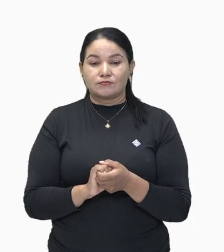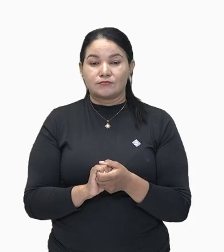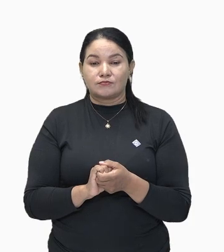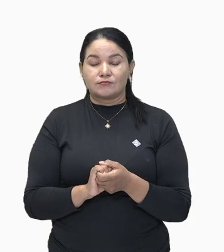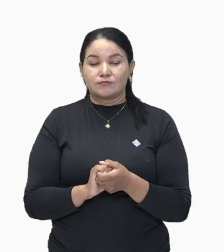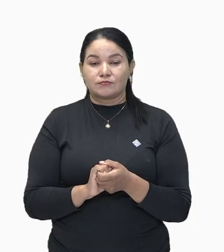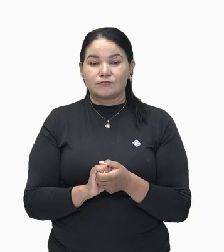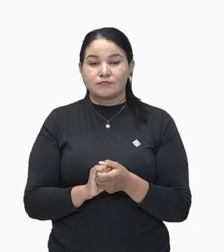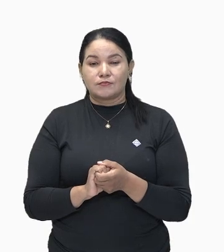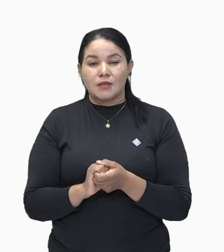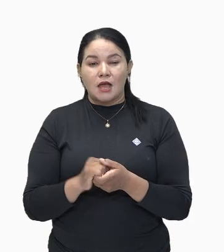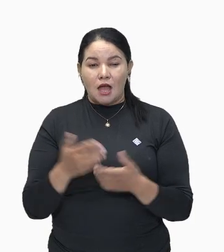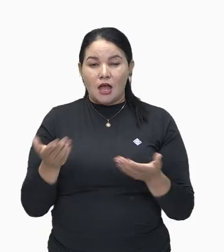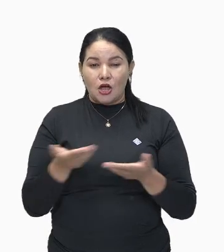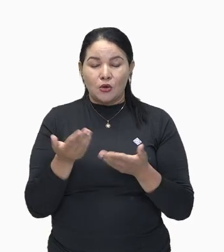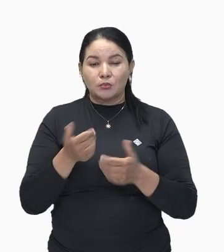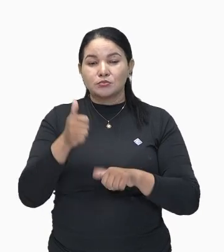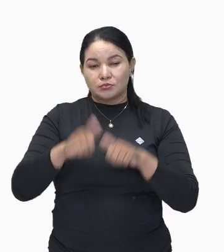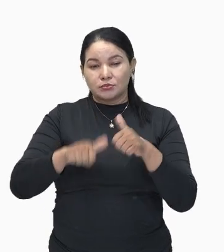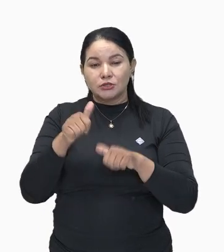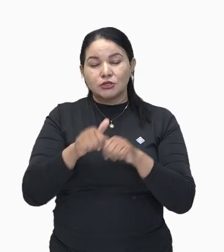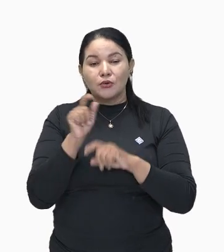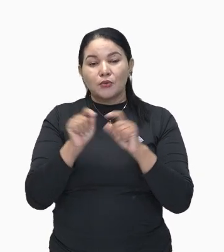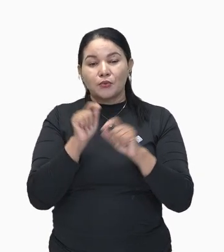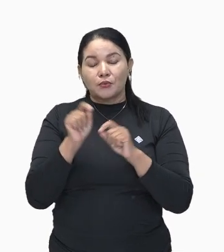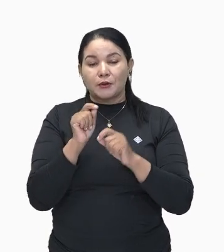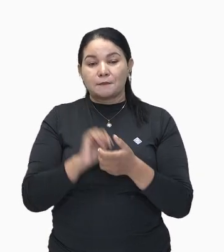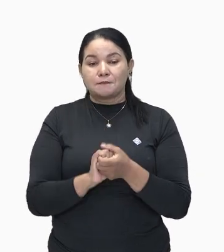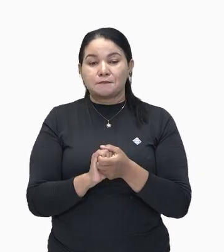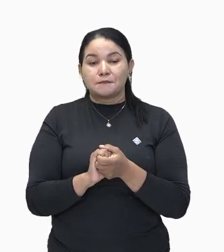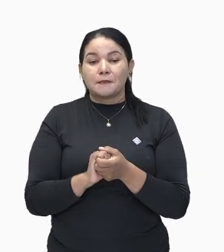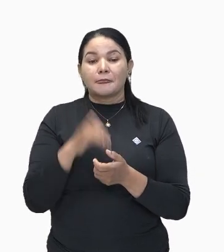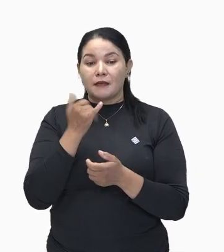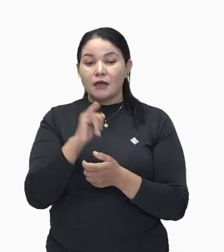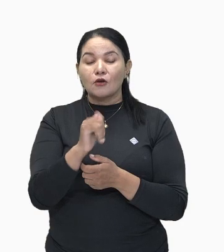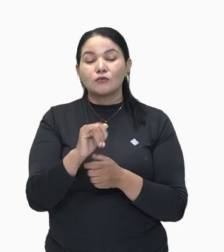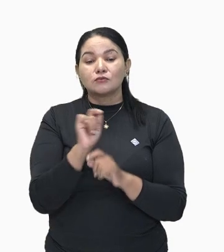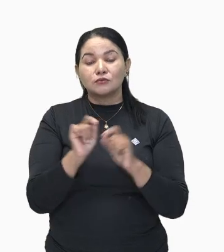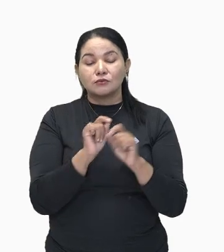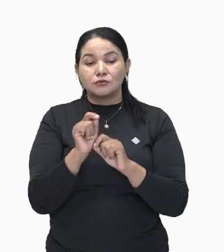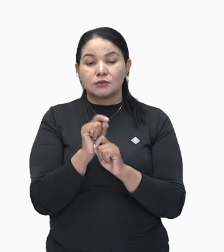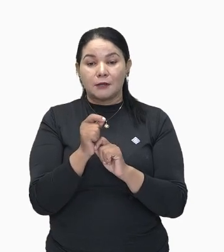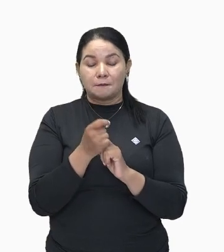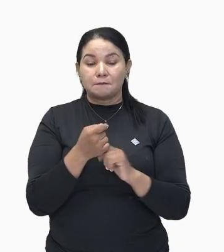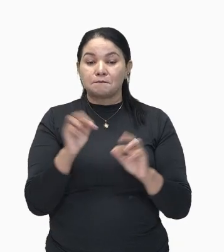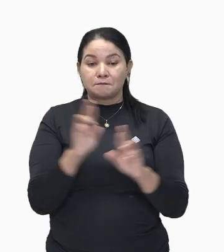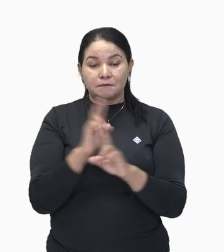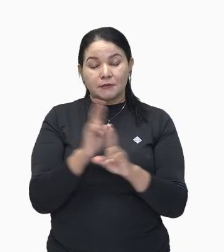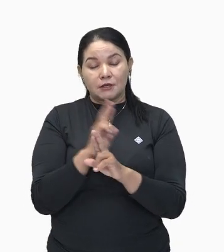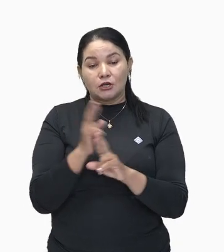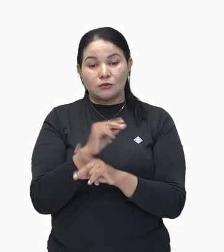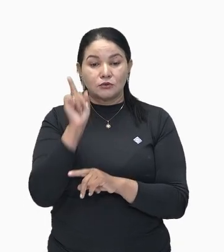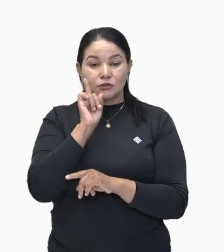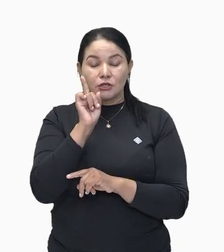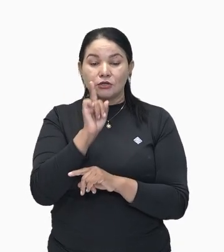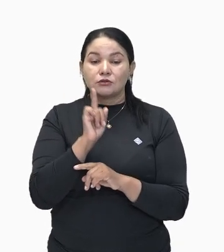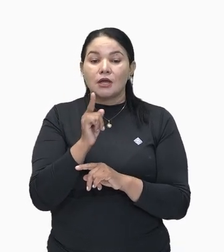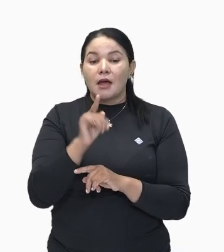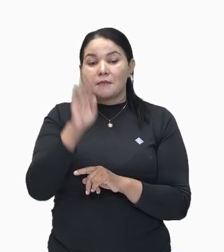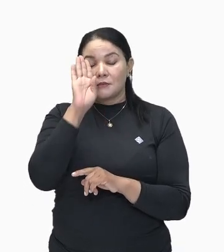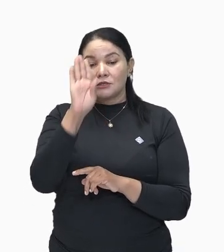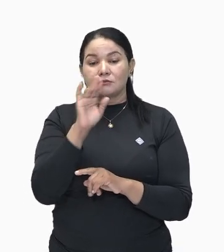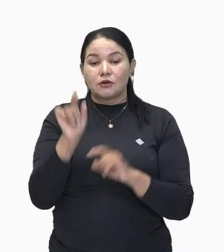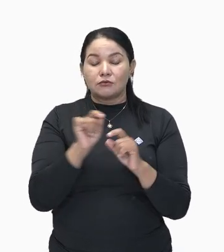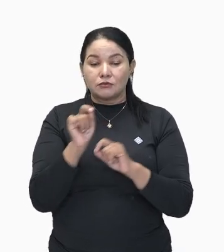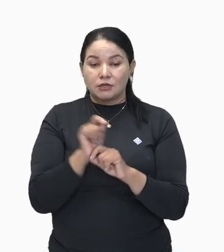né, que esses recursos energéticos dos Estados Unidos, ela vai ser principalmente por conta